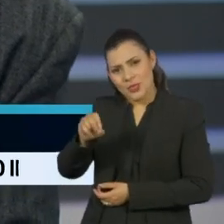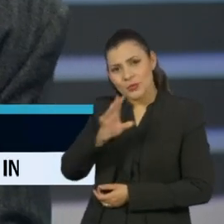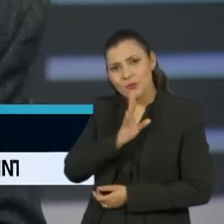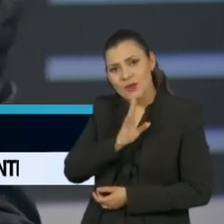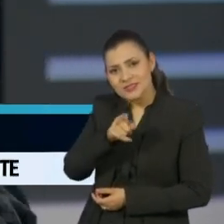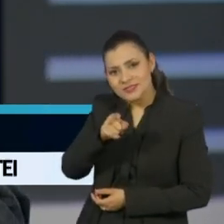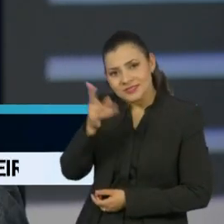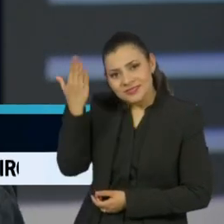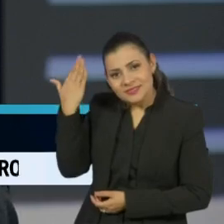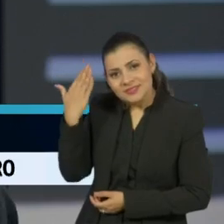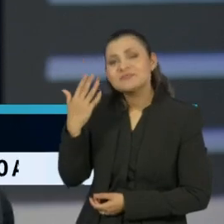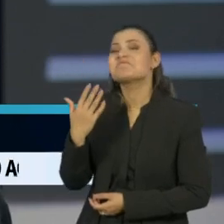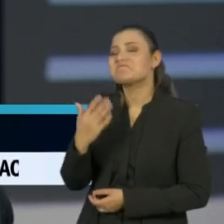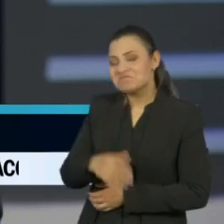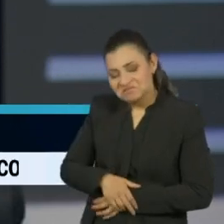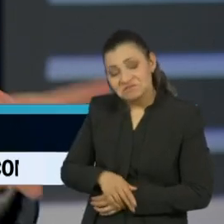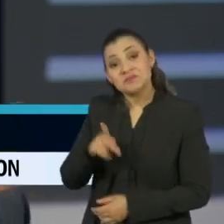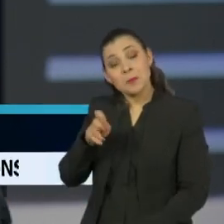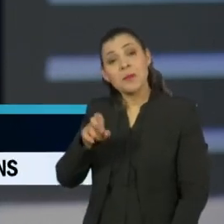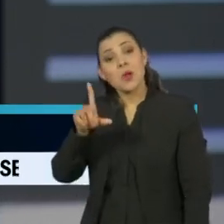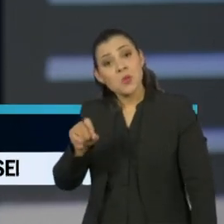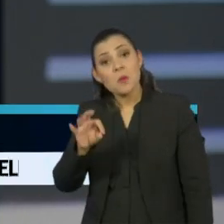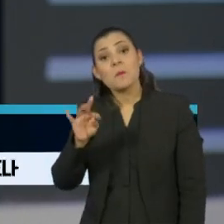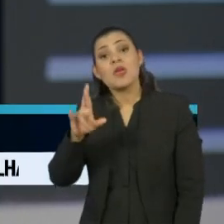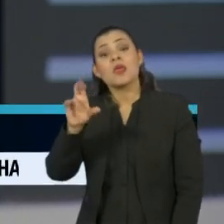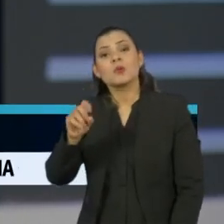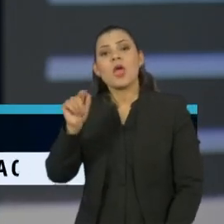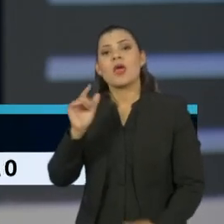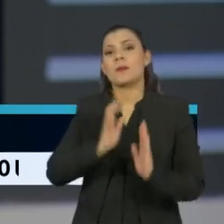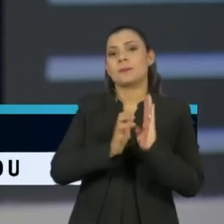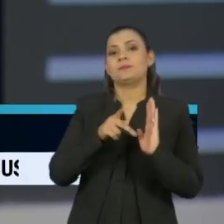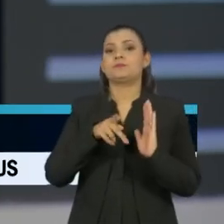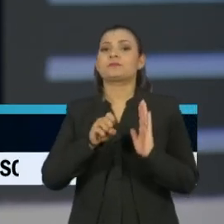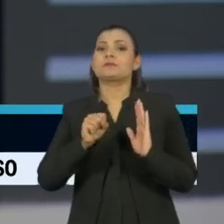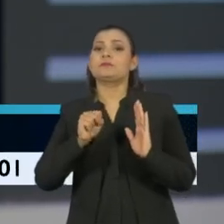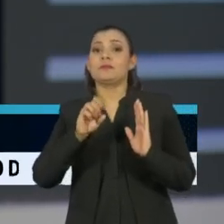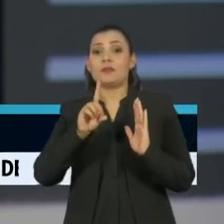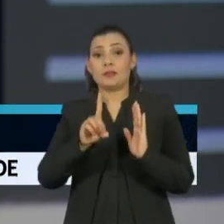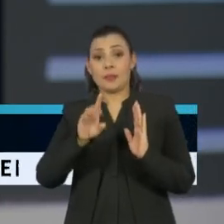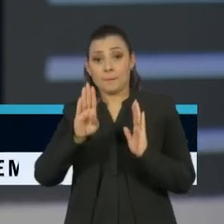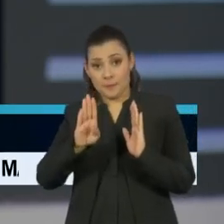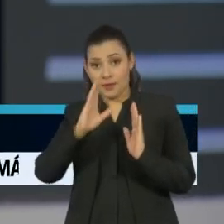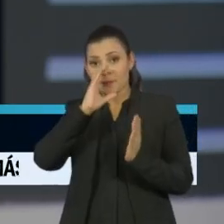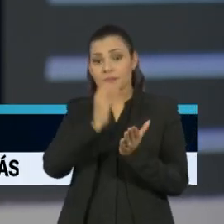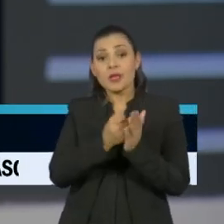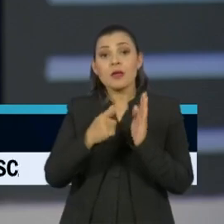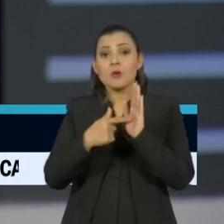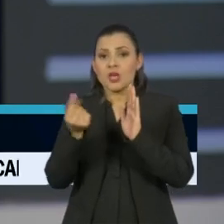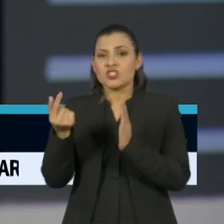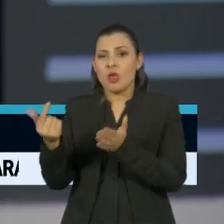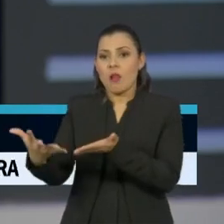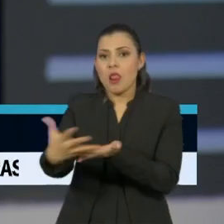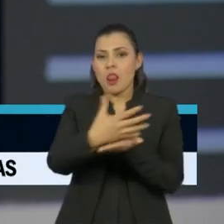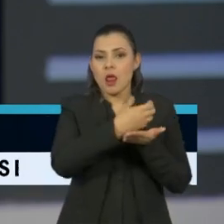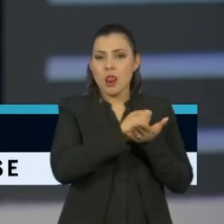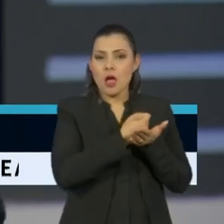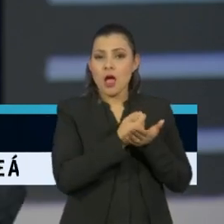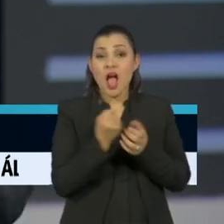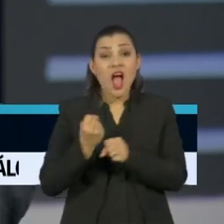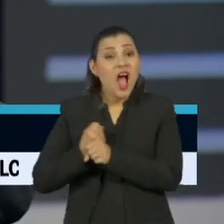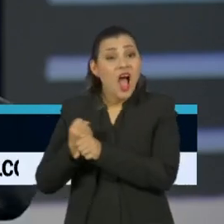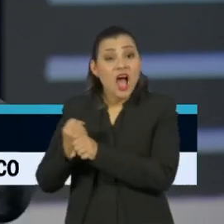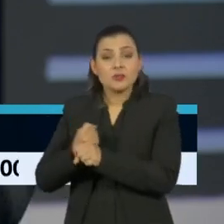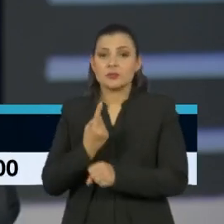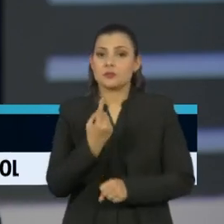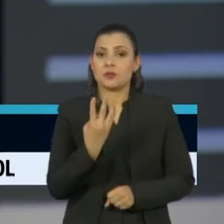paulo preto preto era o que arrecadava no pé da tv eu fui com ela 145 anos anos